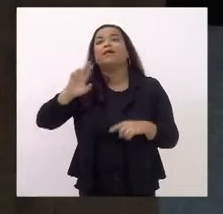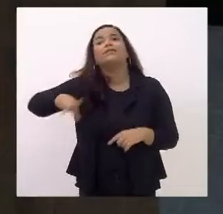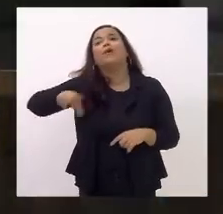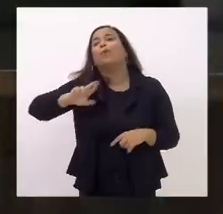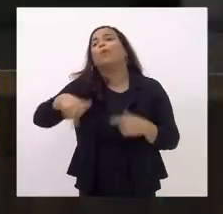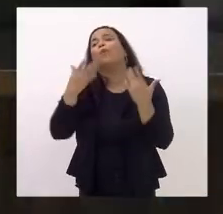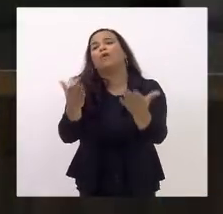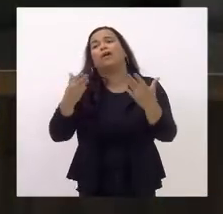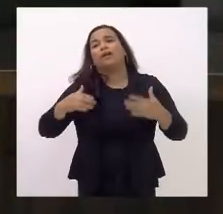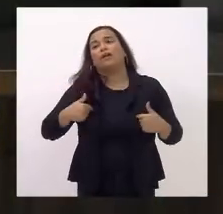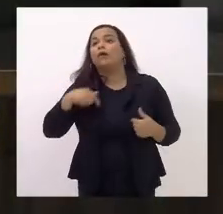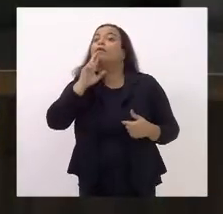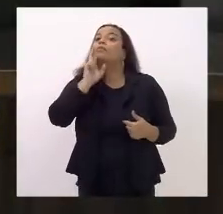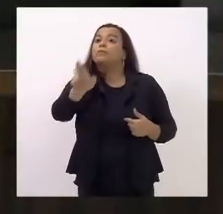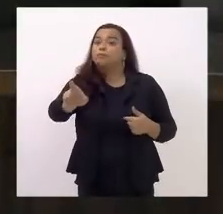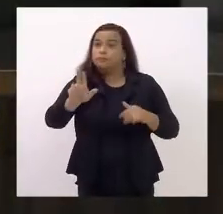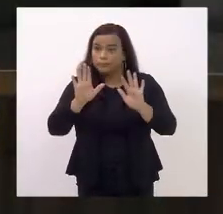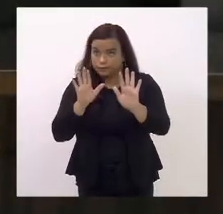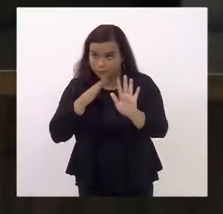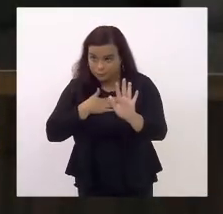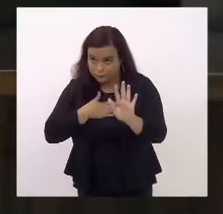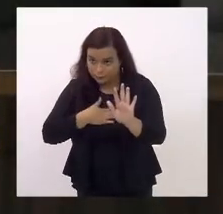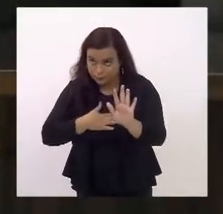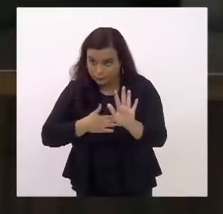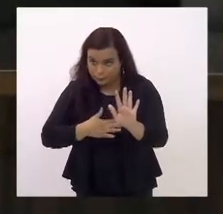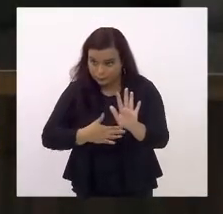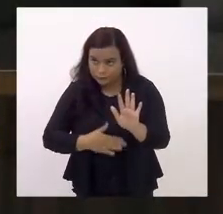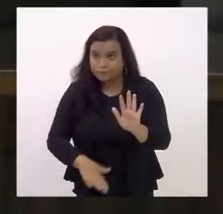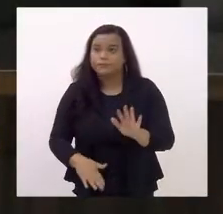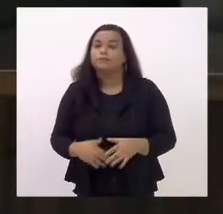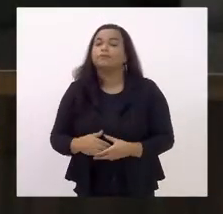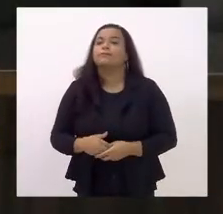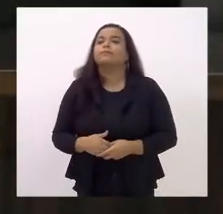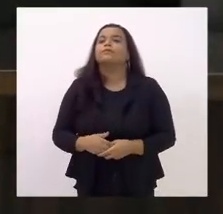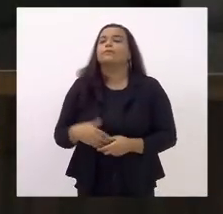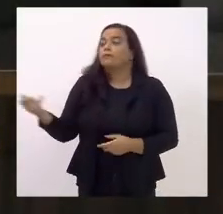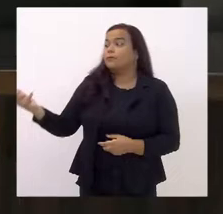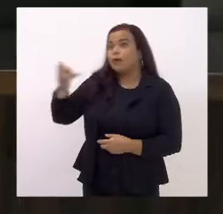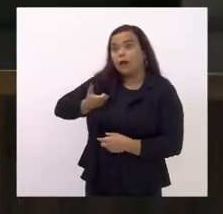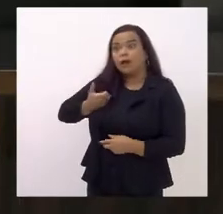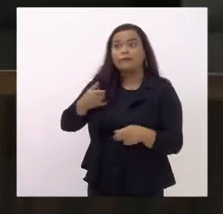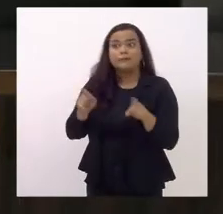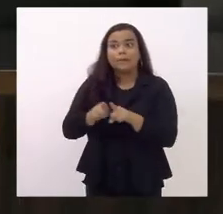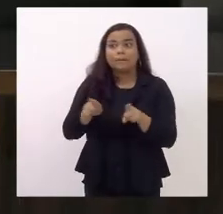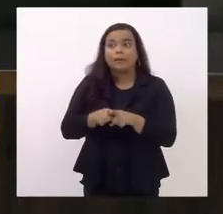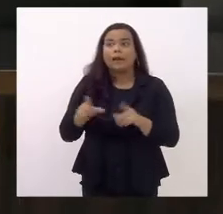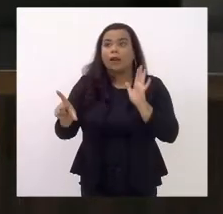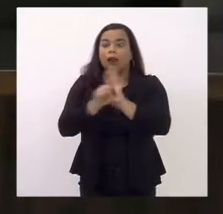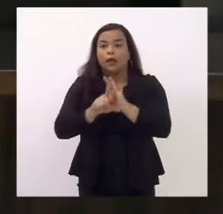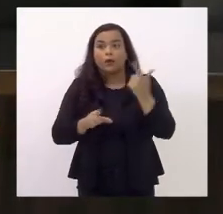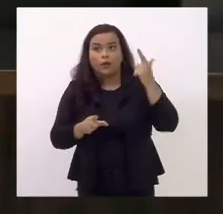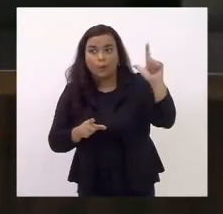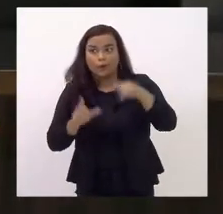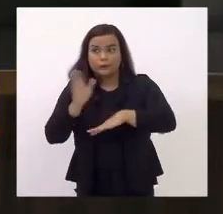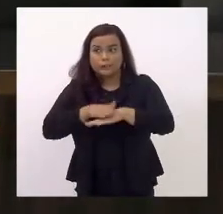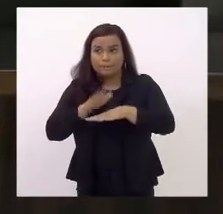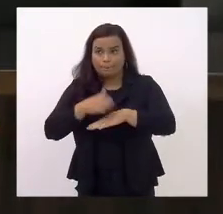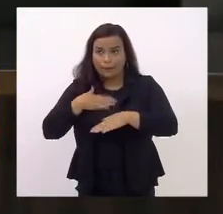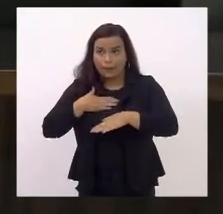Não, agora eu vou responder, Vossa Excelência. E eu estou sendo informado aqui também que tem uma outra lei, inclusive, que é de minha